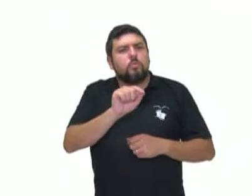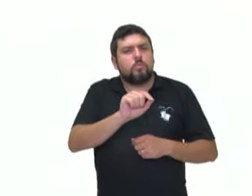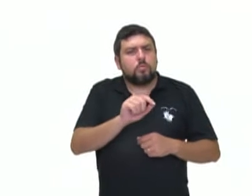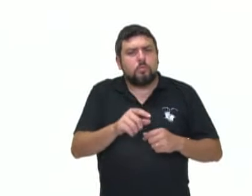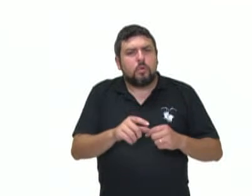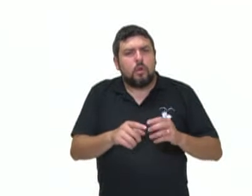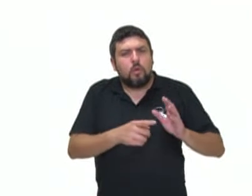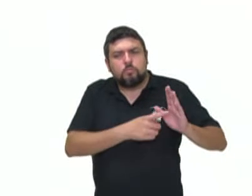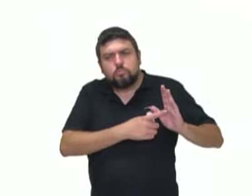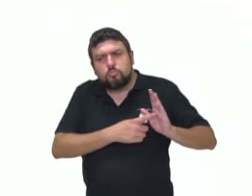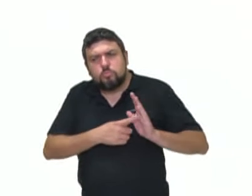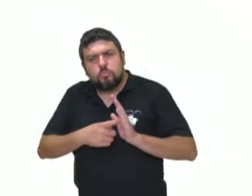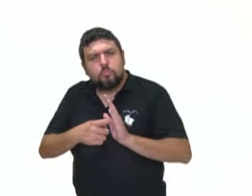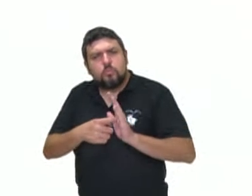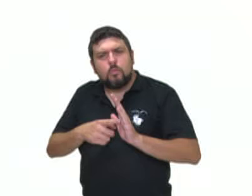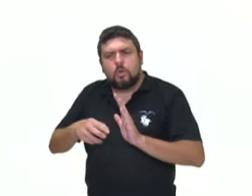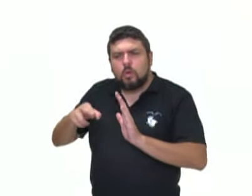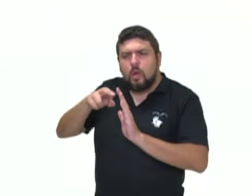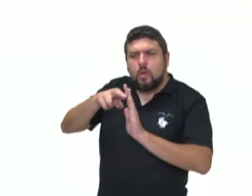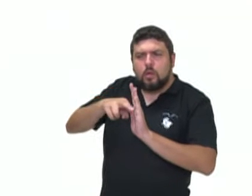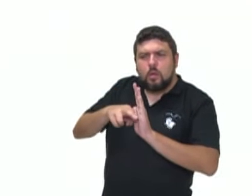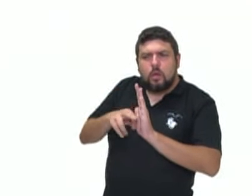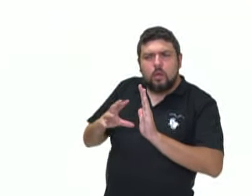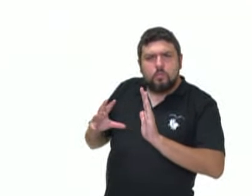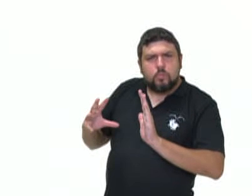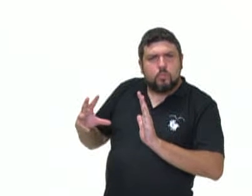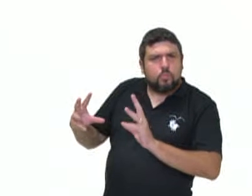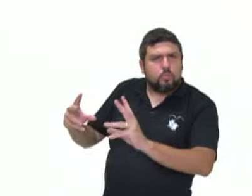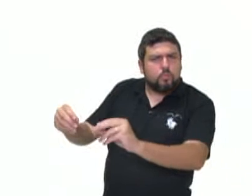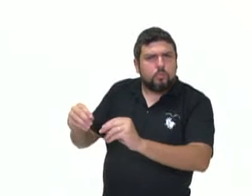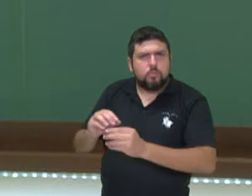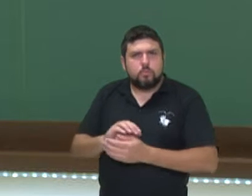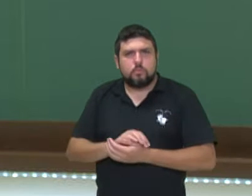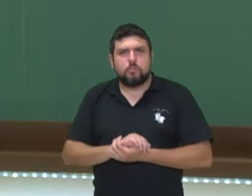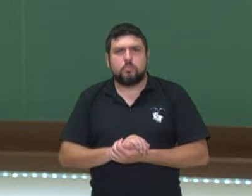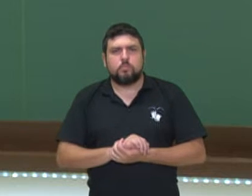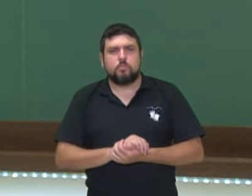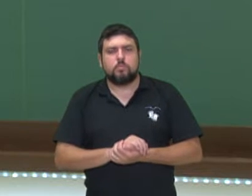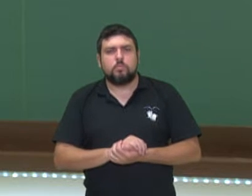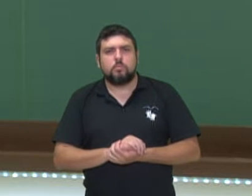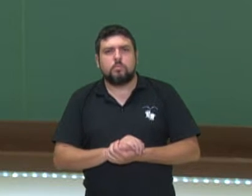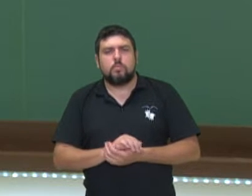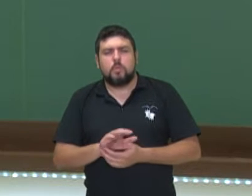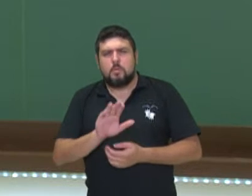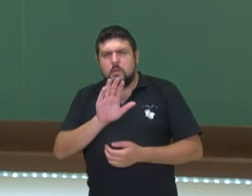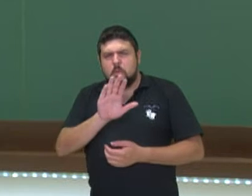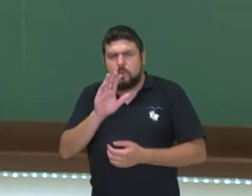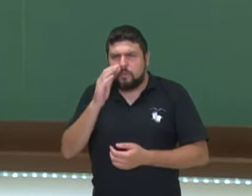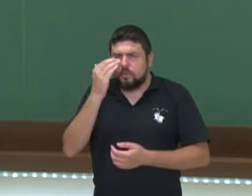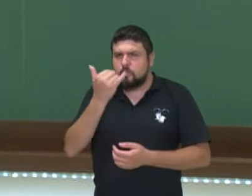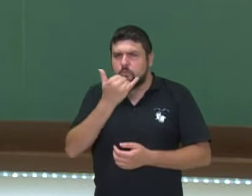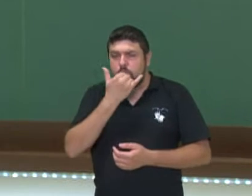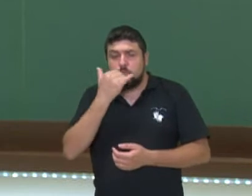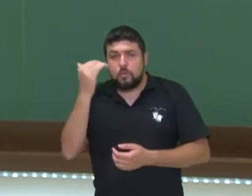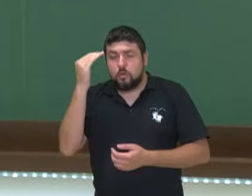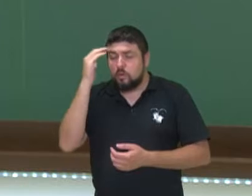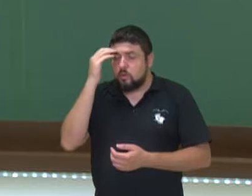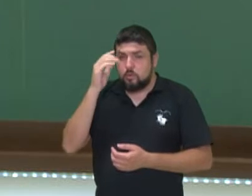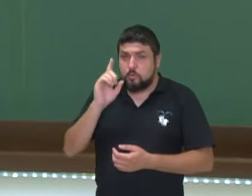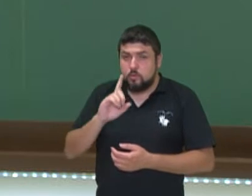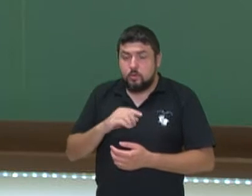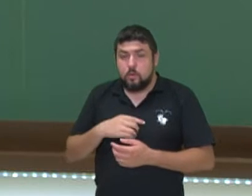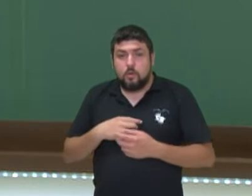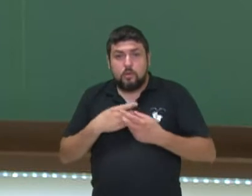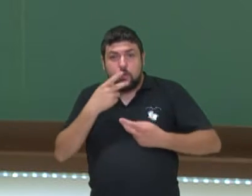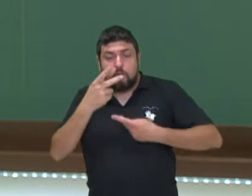como princípio de uma lei universal. Pera aí, professora, traduz esse negócio que não deu para entender muito bem, né? Ele fala